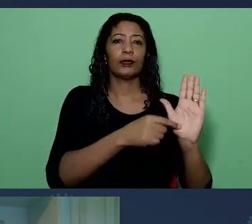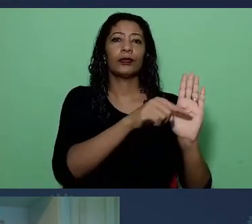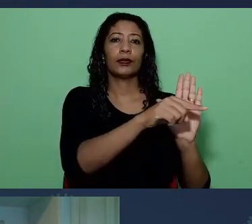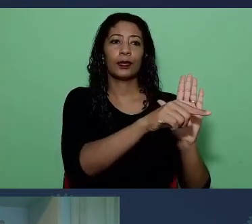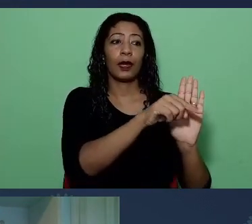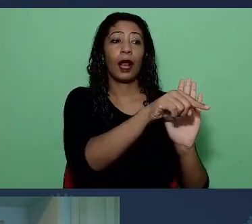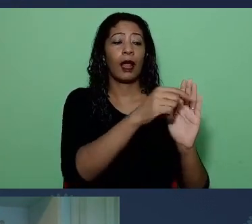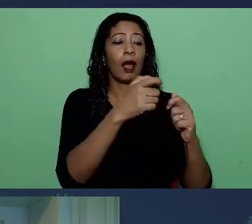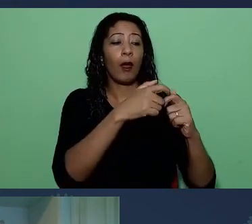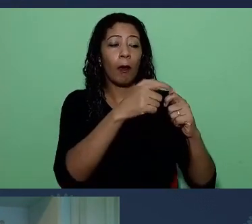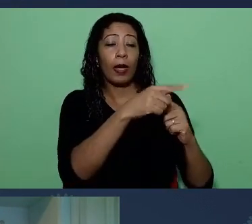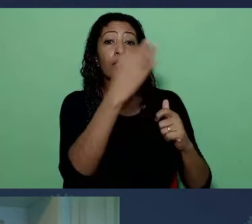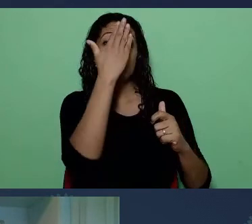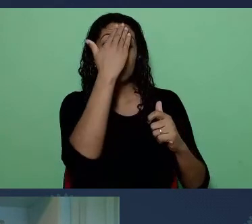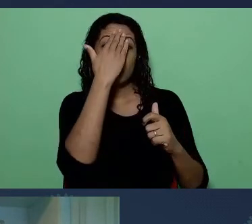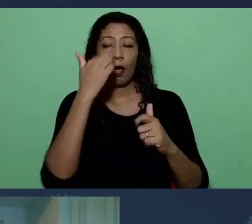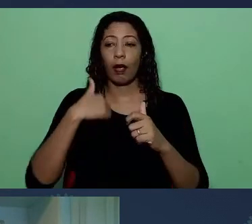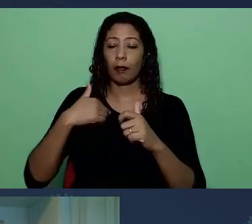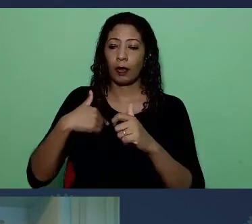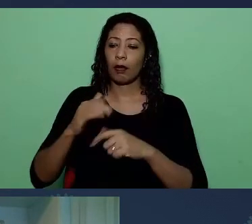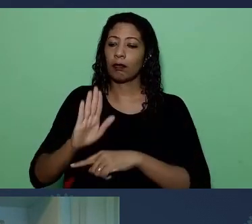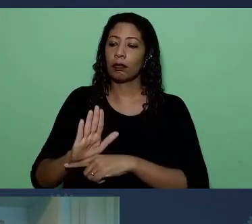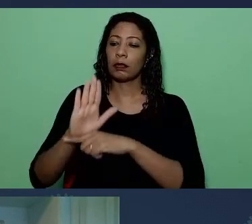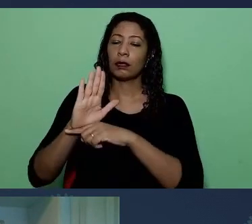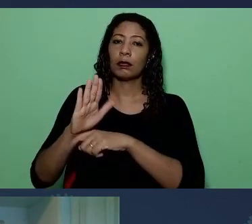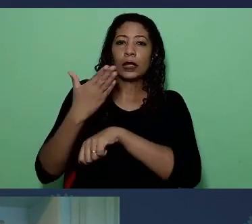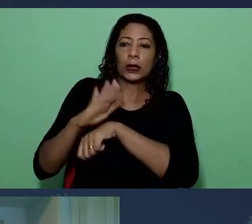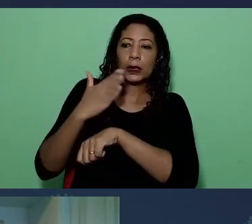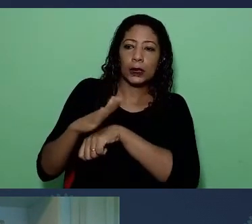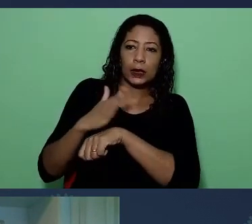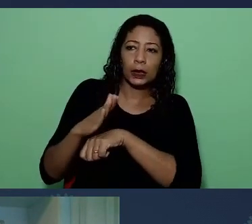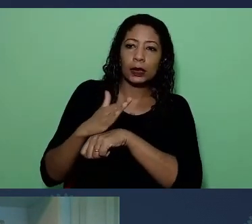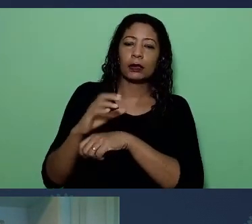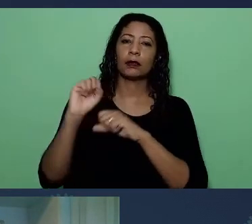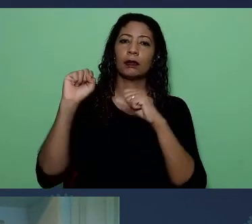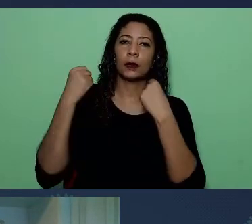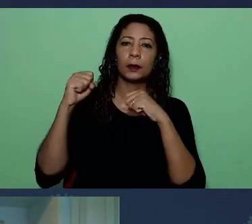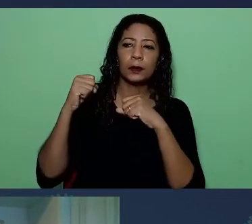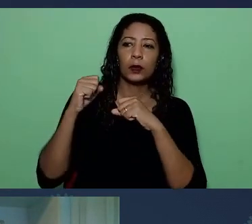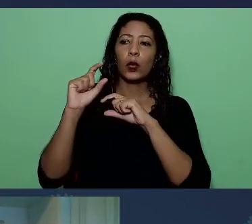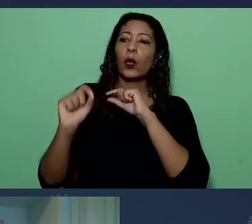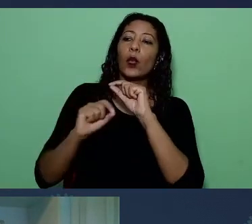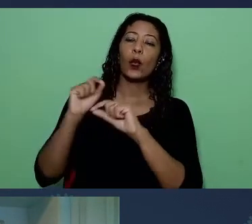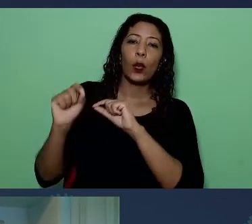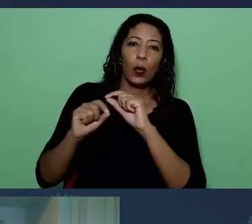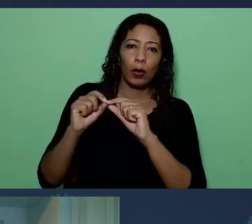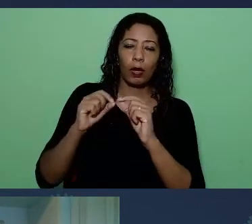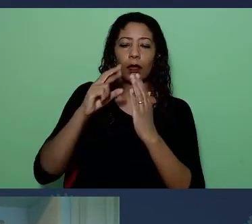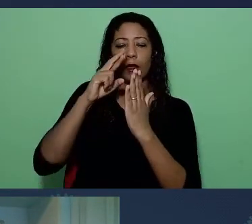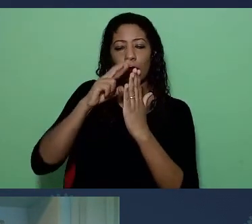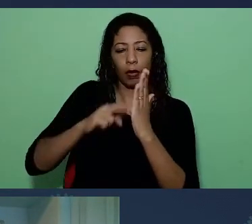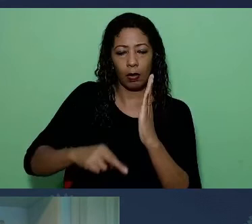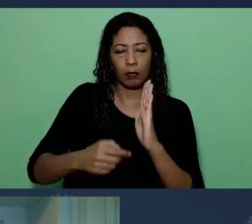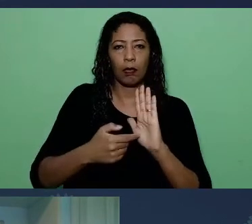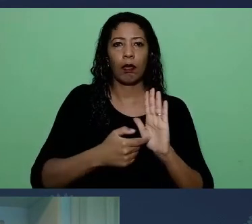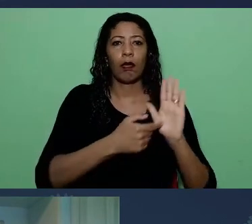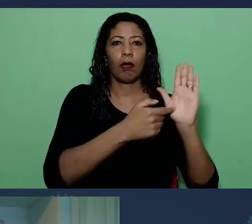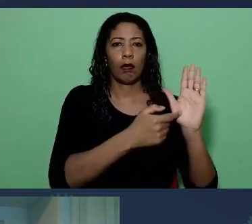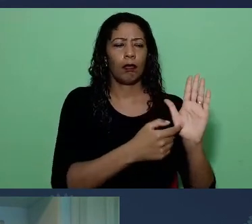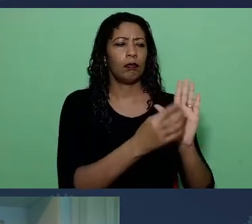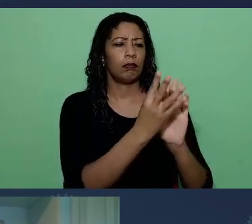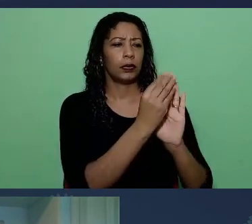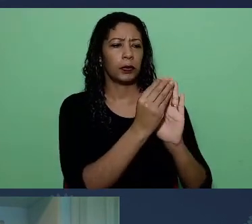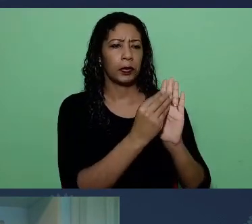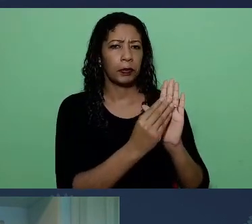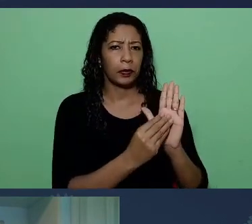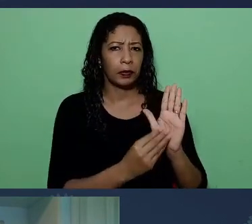estou fazendo com a reabilitação daquele paciente. Então, eu emito um relatório com valores de referência, por